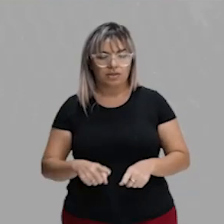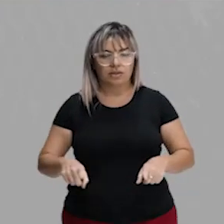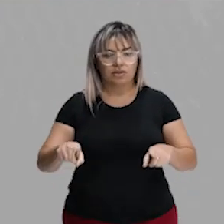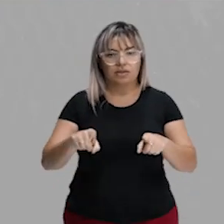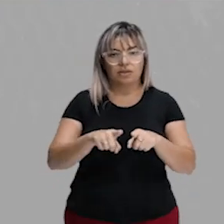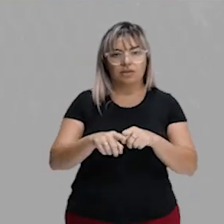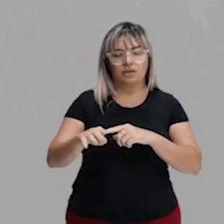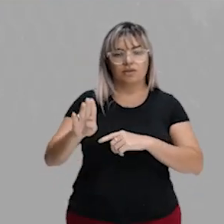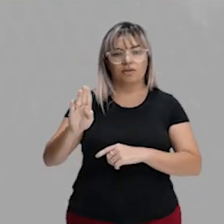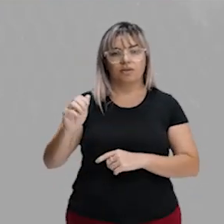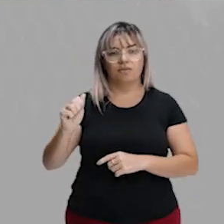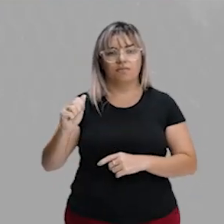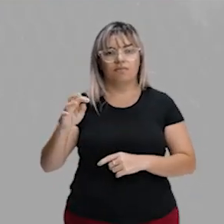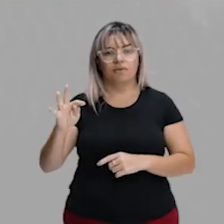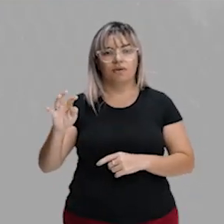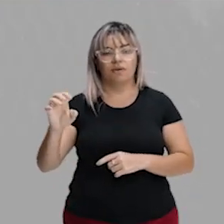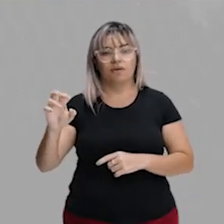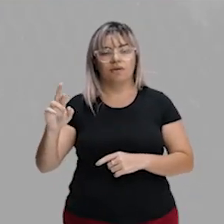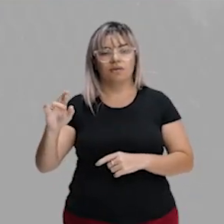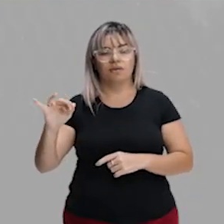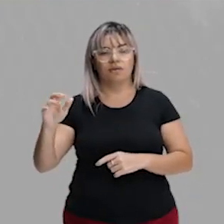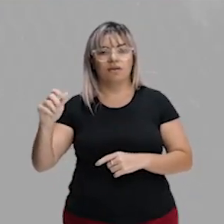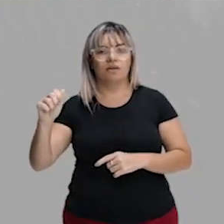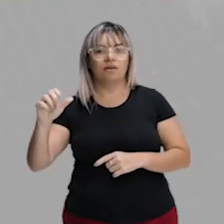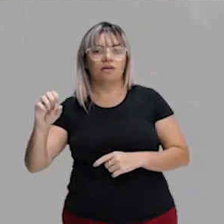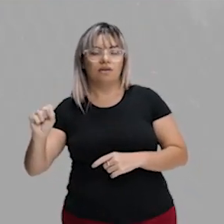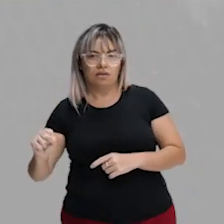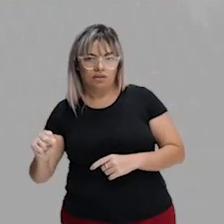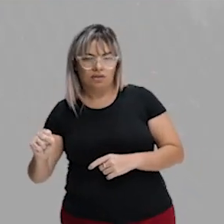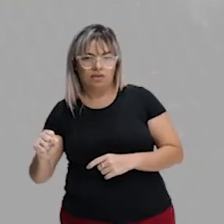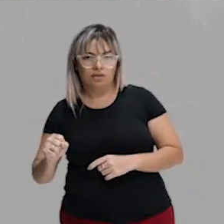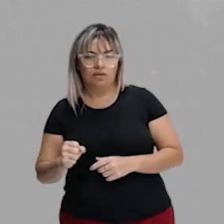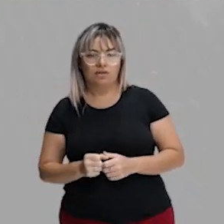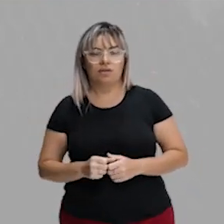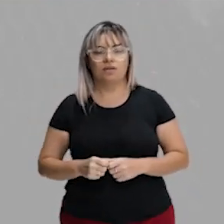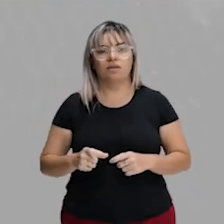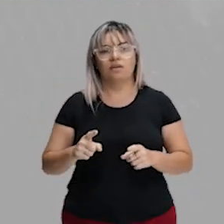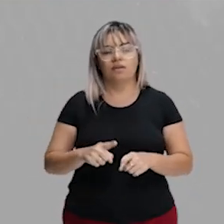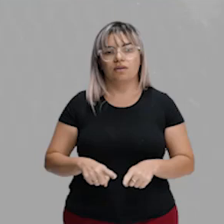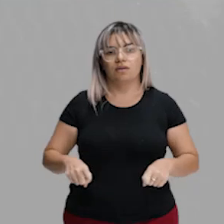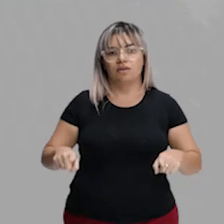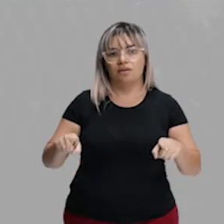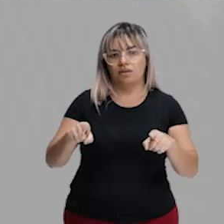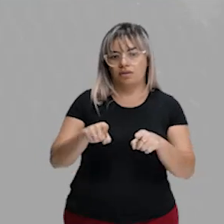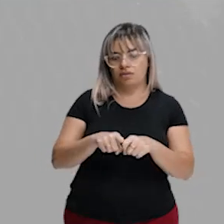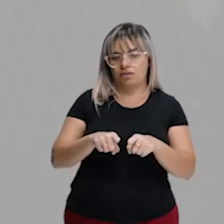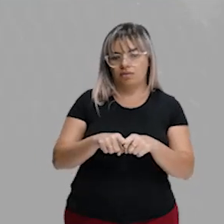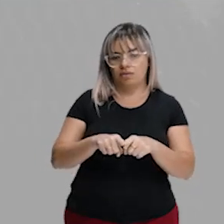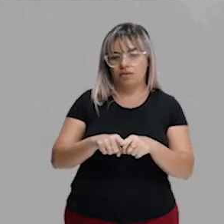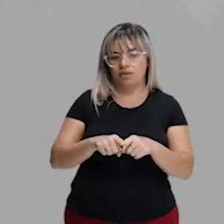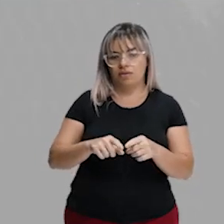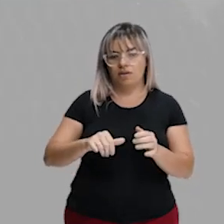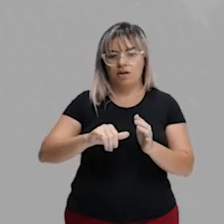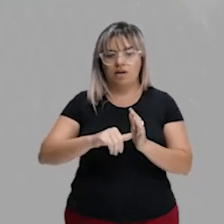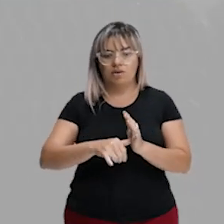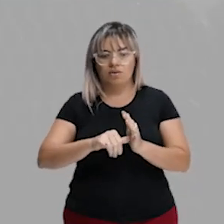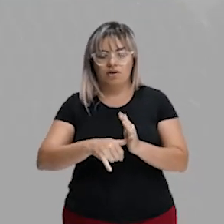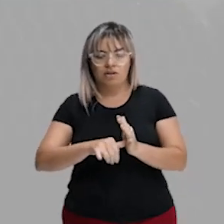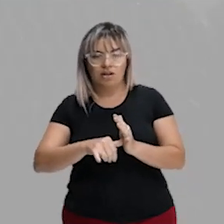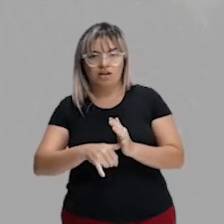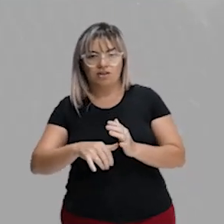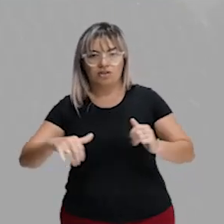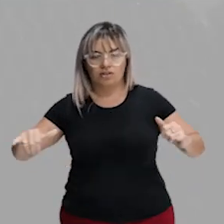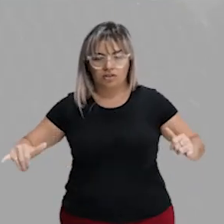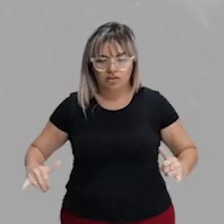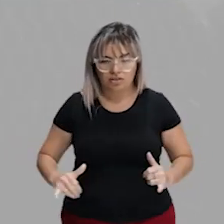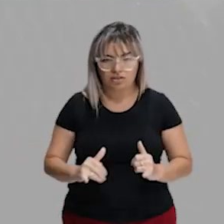é? As turbinas aí das hidrelétricas que transformam energia mecânica em energia elétrica,